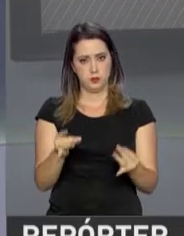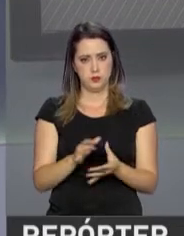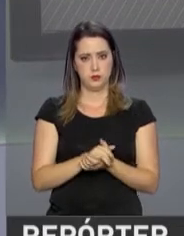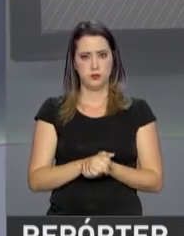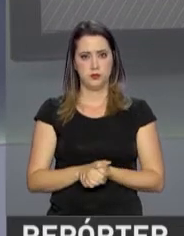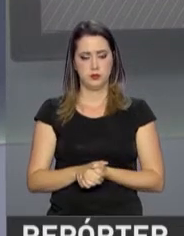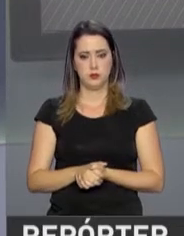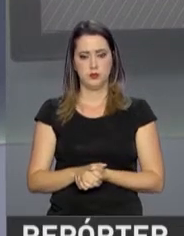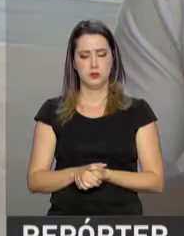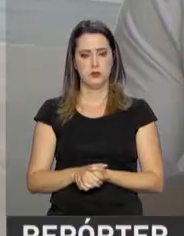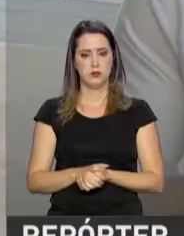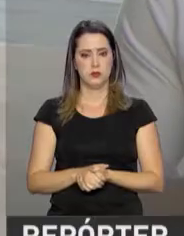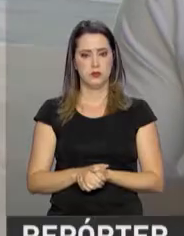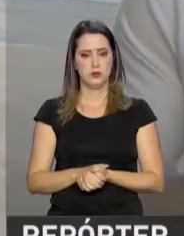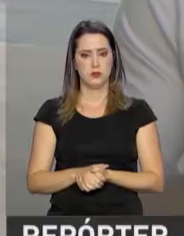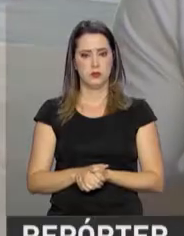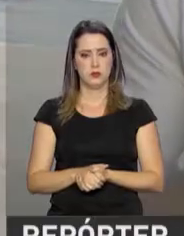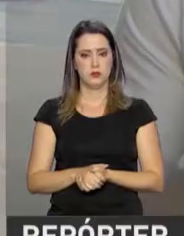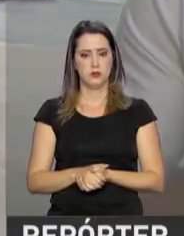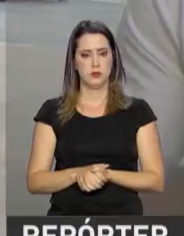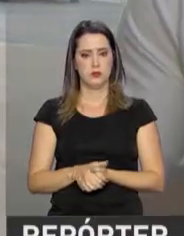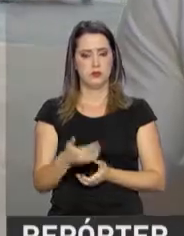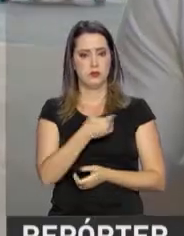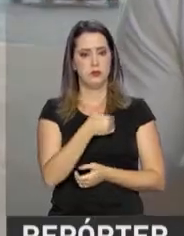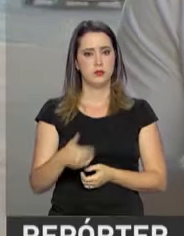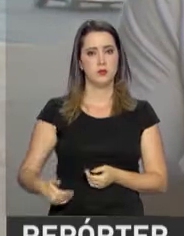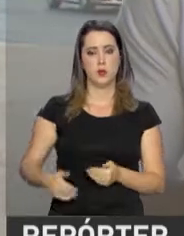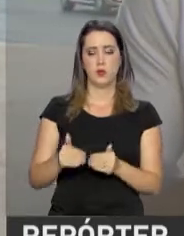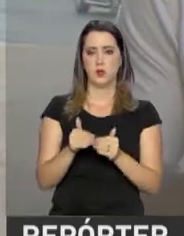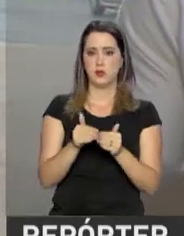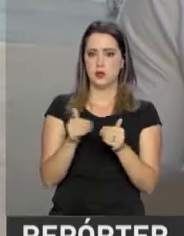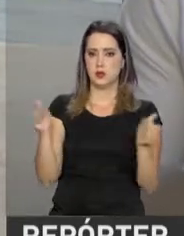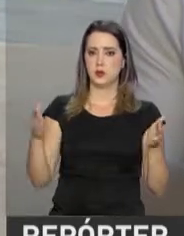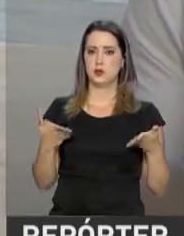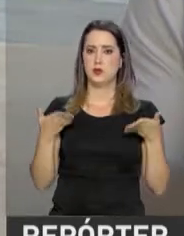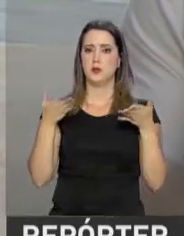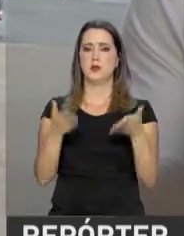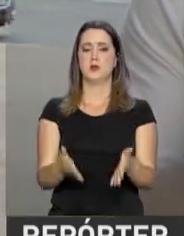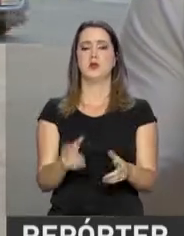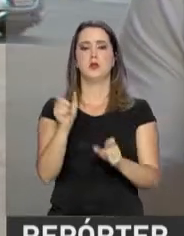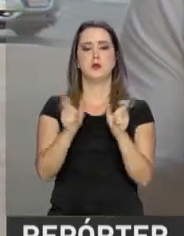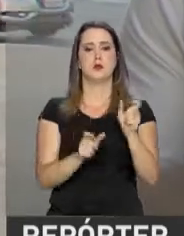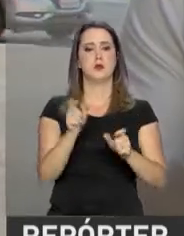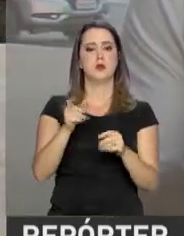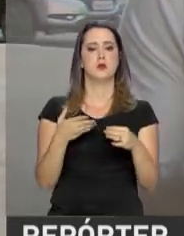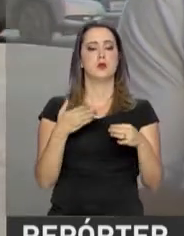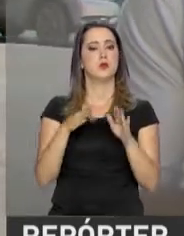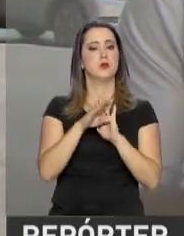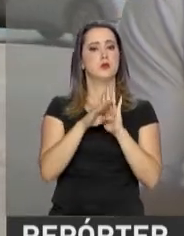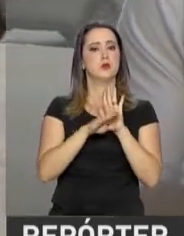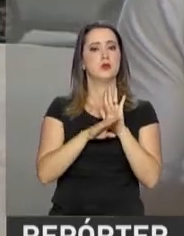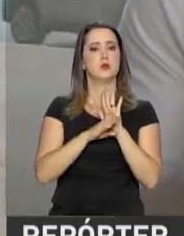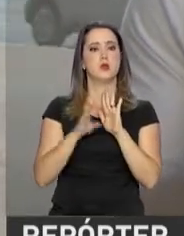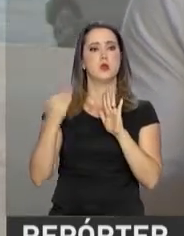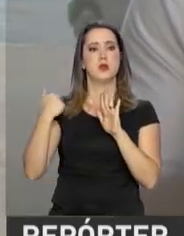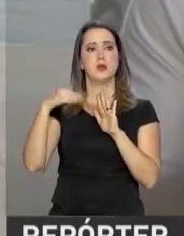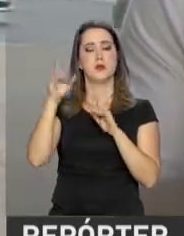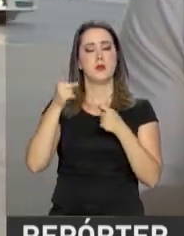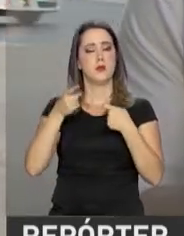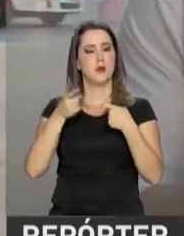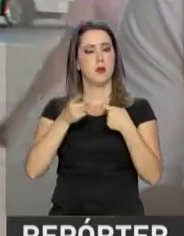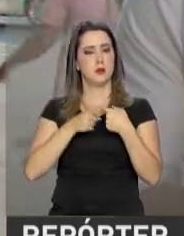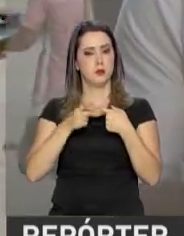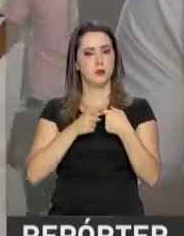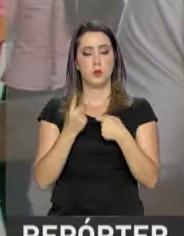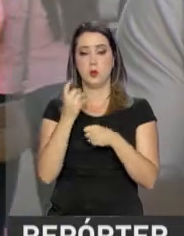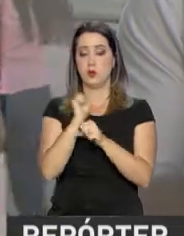gente o governo ampliou a participação de brasileiros no programa mais médicos em apenas um